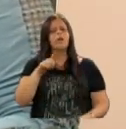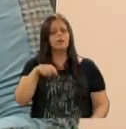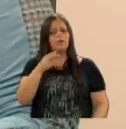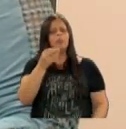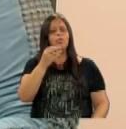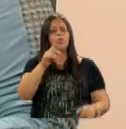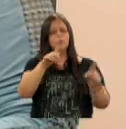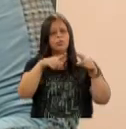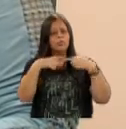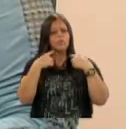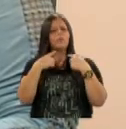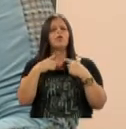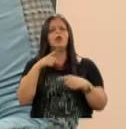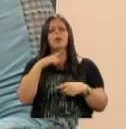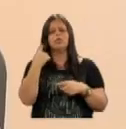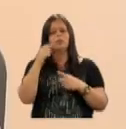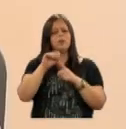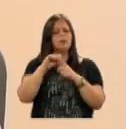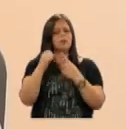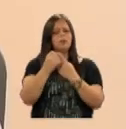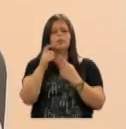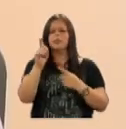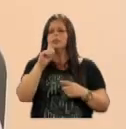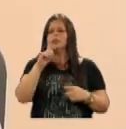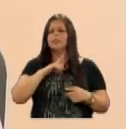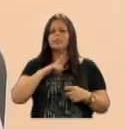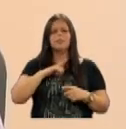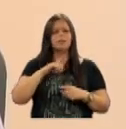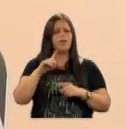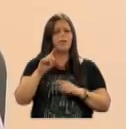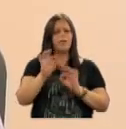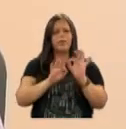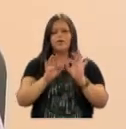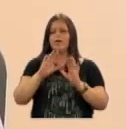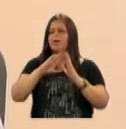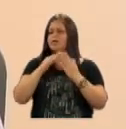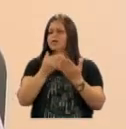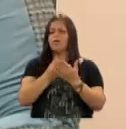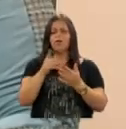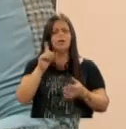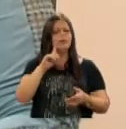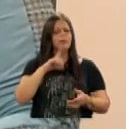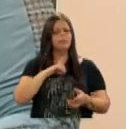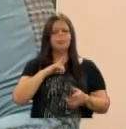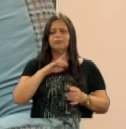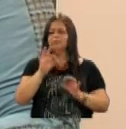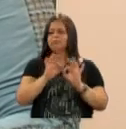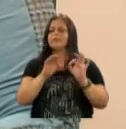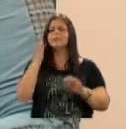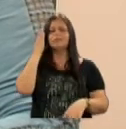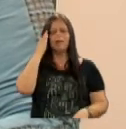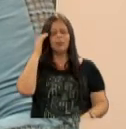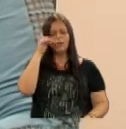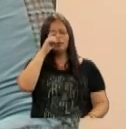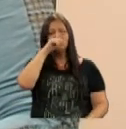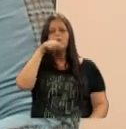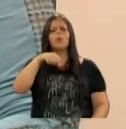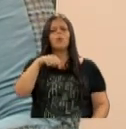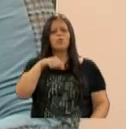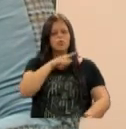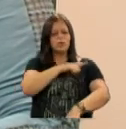muito então muitos desafios ainda a nossa sociedade não está preparada a nossa escola não está preparada nós sabemos as dificuldades